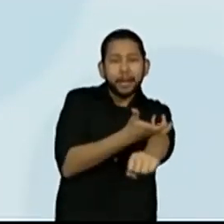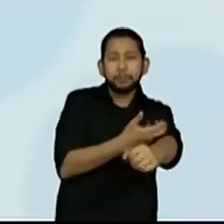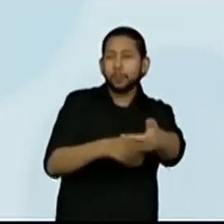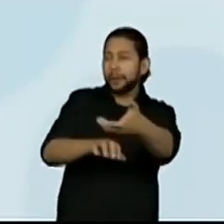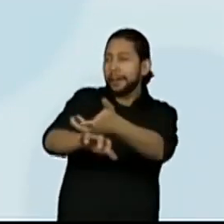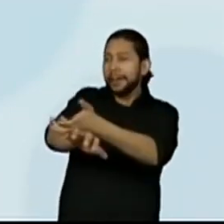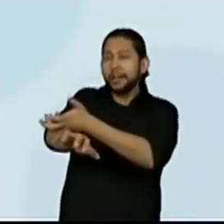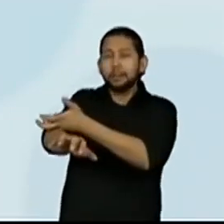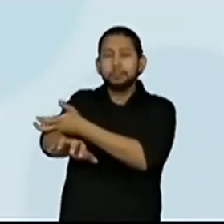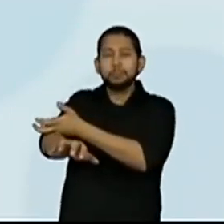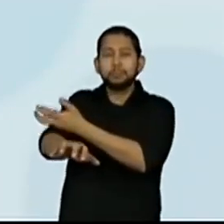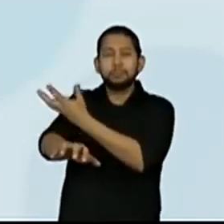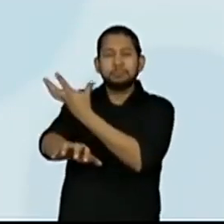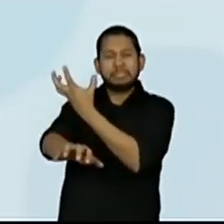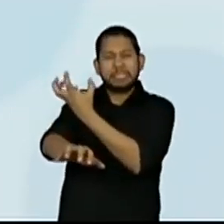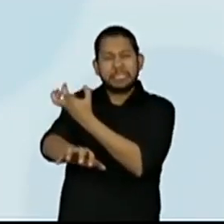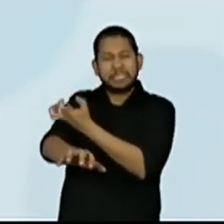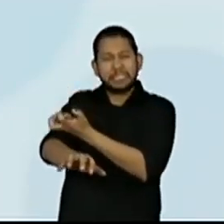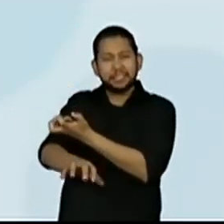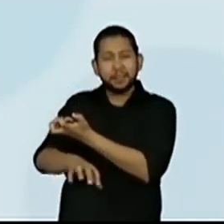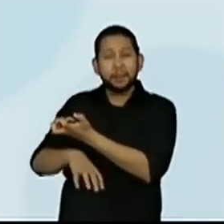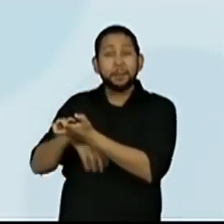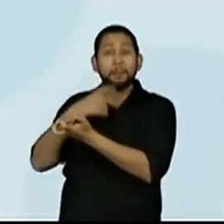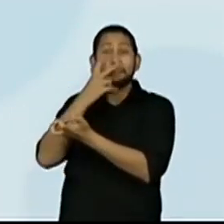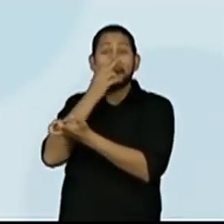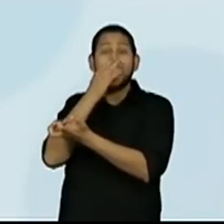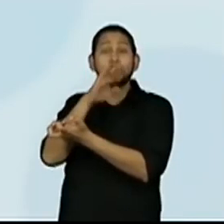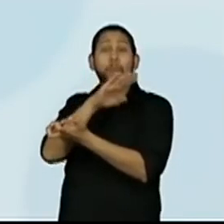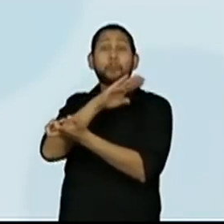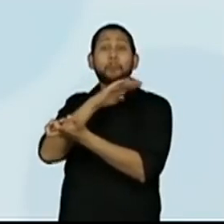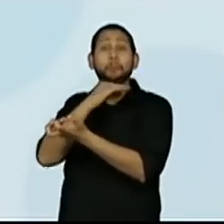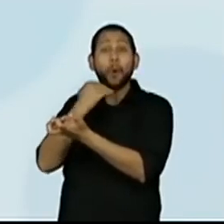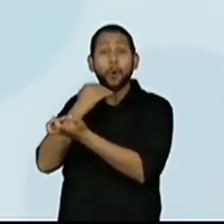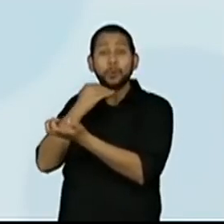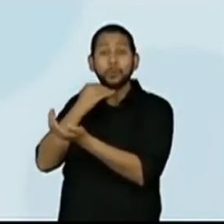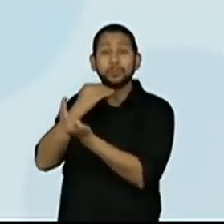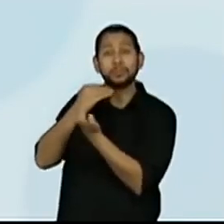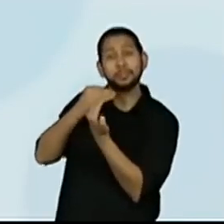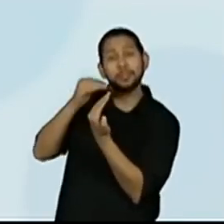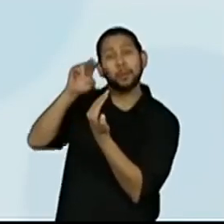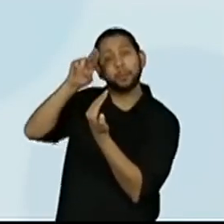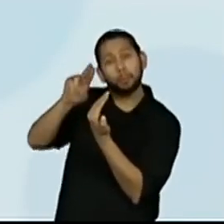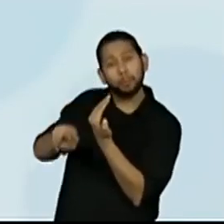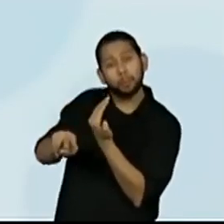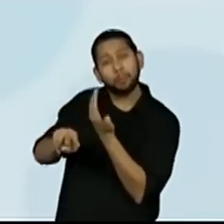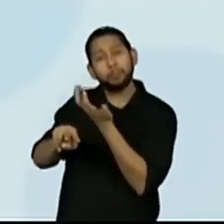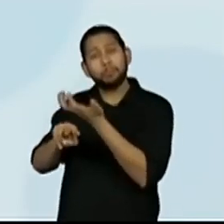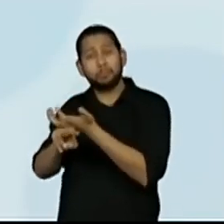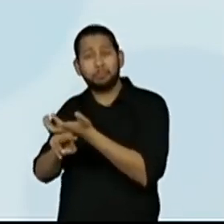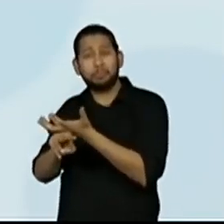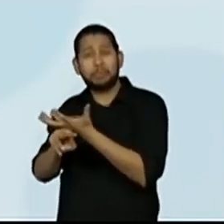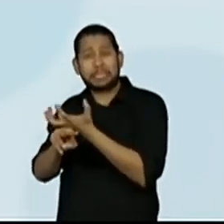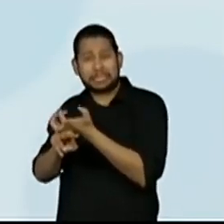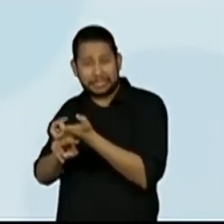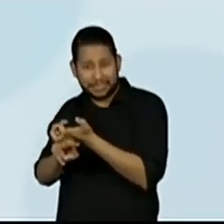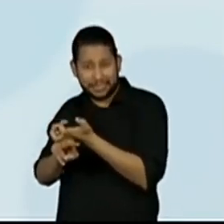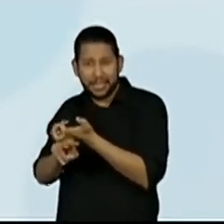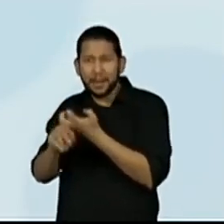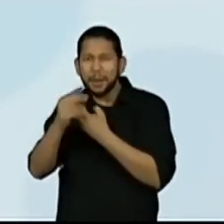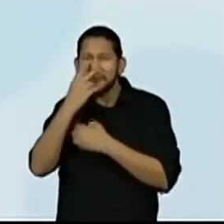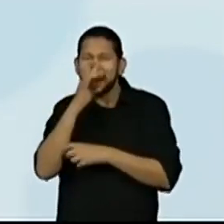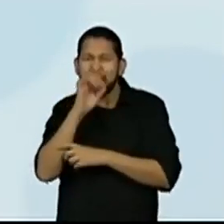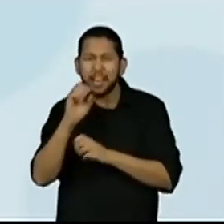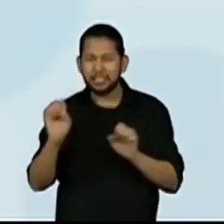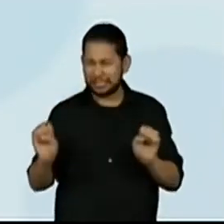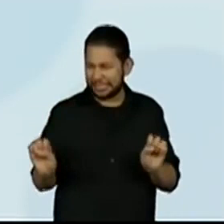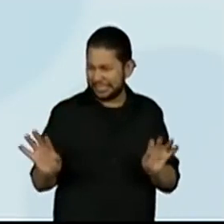sepulcros pelos dias de finados. Os vales daqueles rios, aqueles vastos sombrios de frondosas trepadeiras,